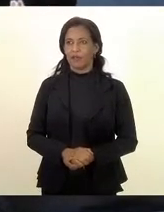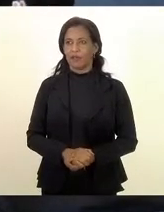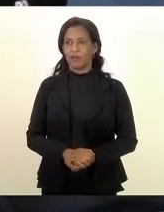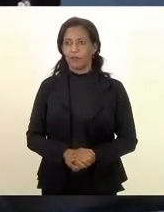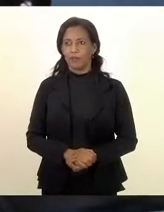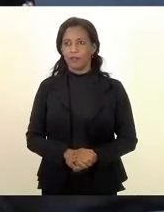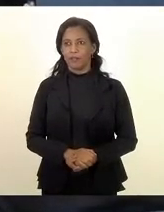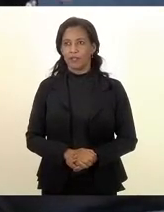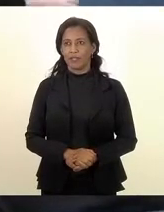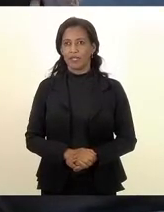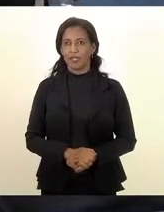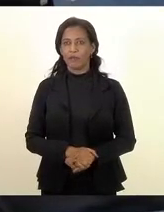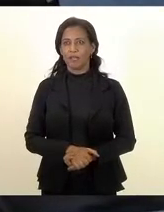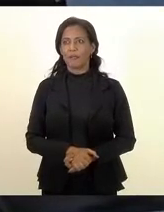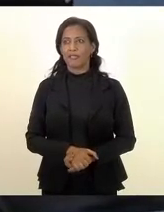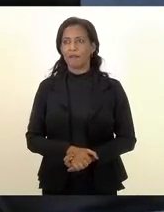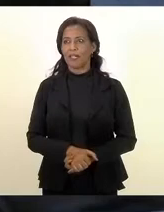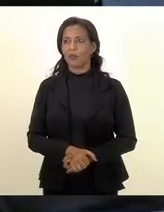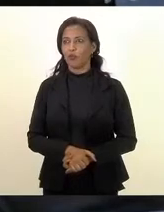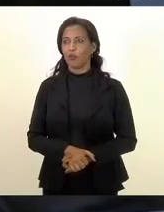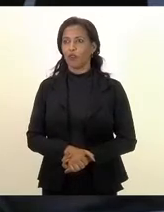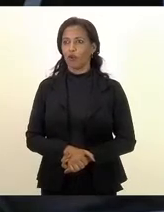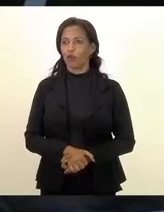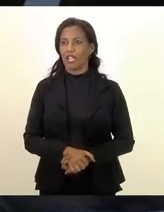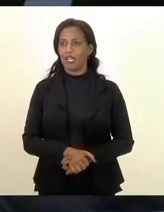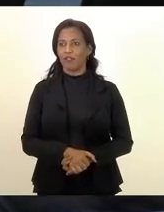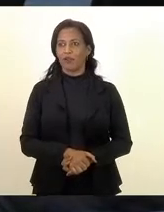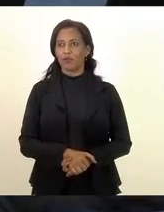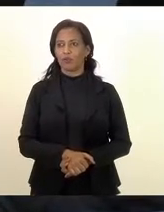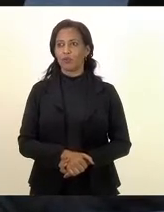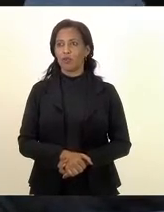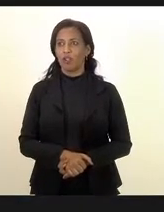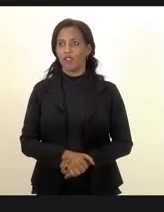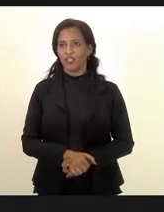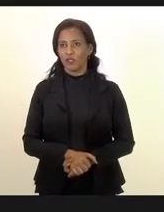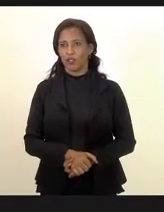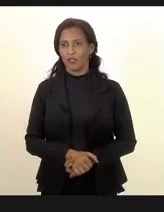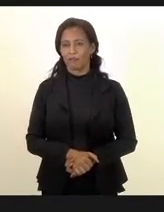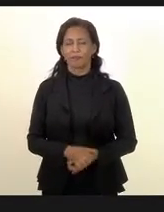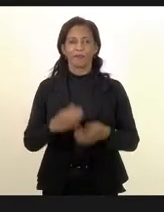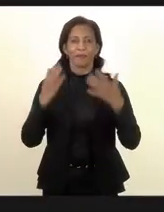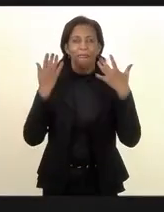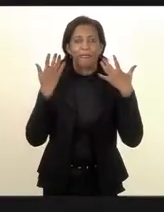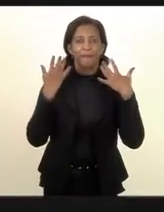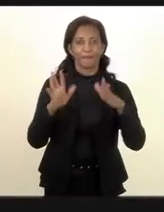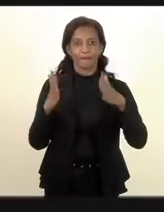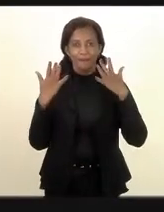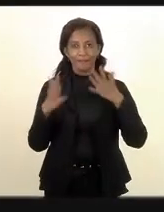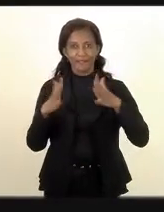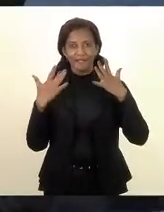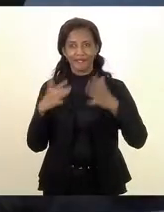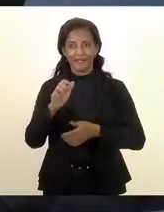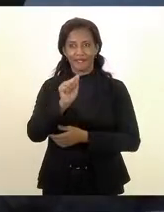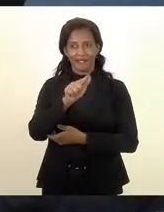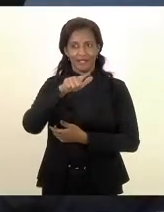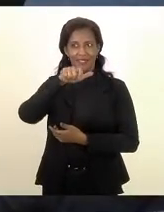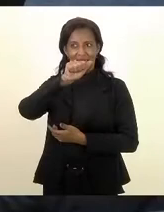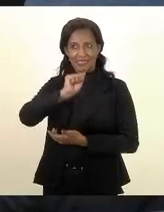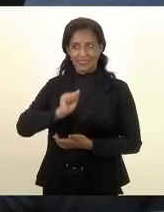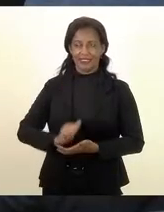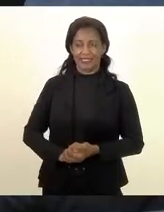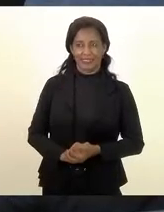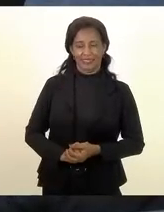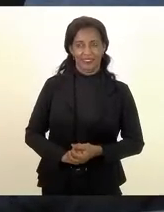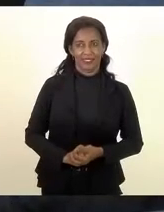presidente inicialmente eu queria dar meus parabéns um abraço deputada o seu som está baixo está muito